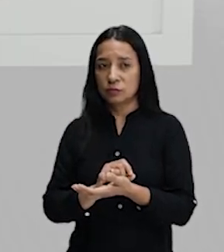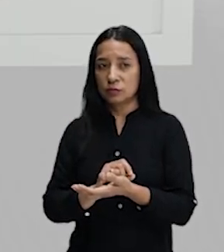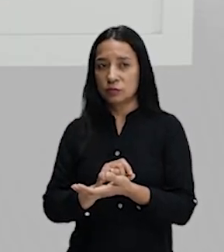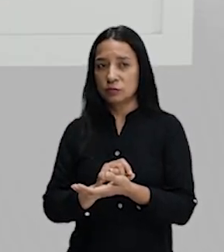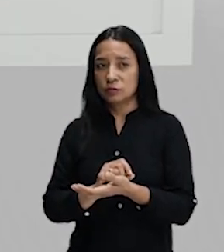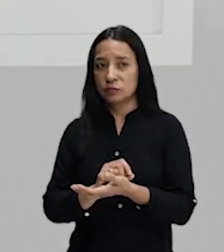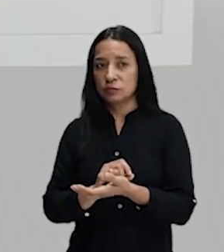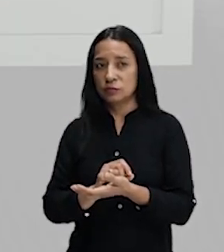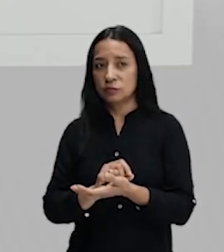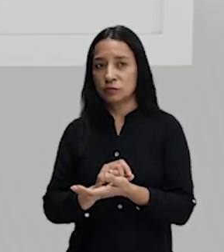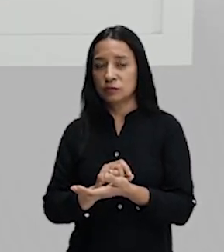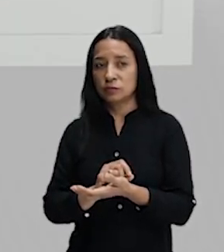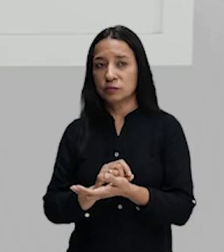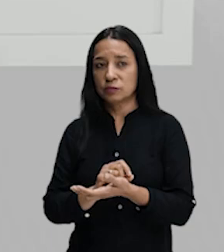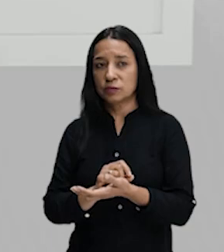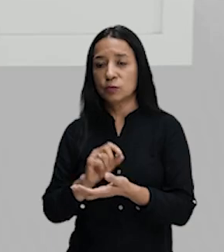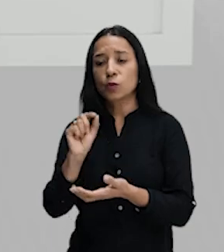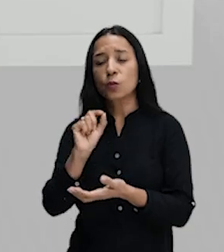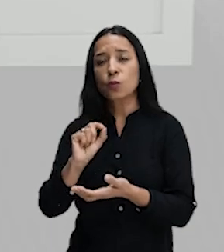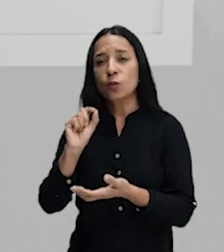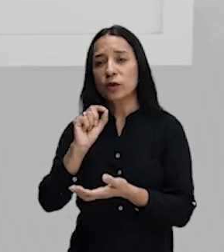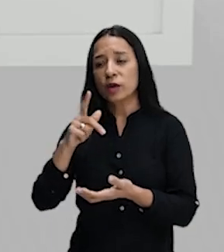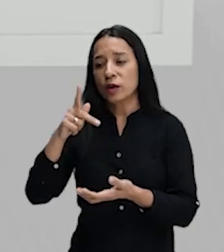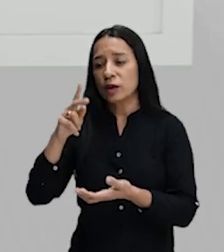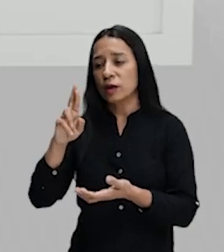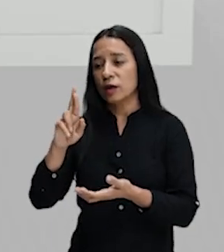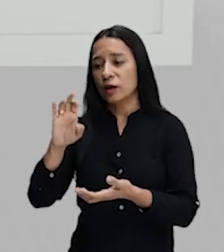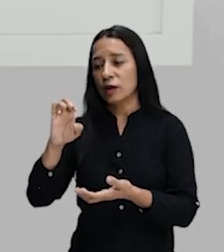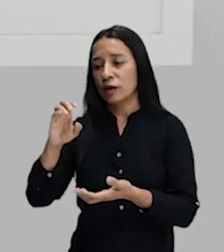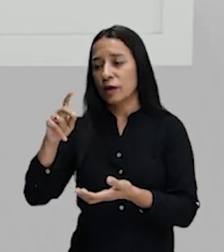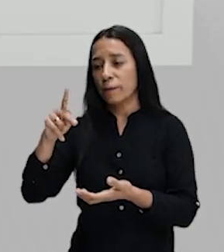Certo? Aqui, de fato, nós conseguimos observar.